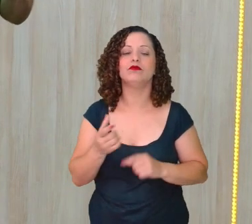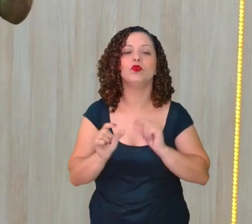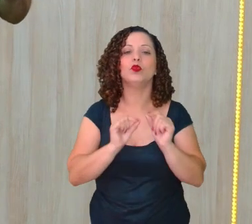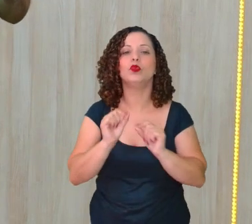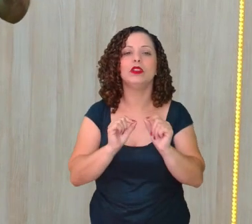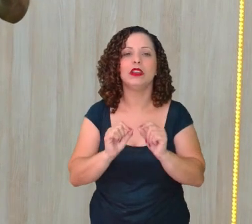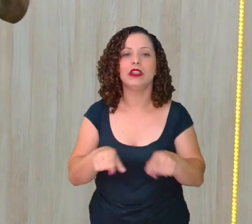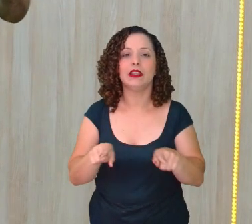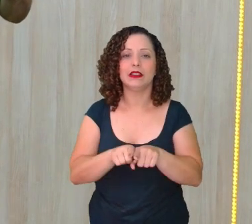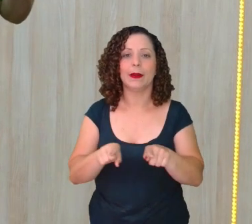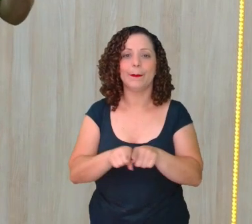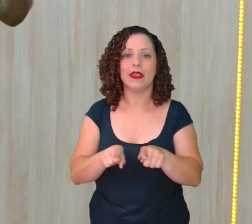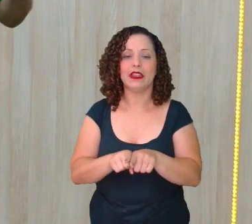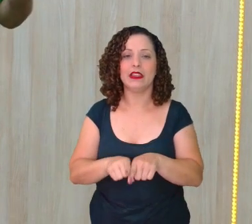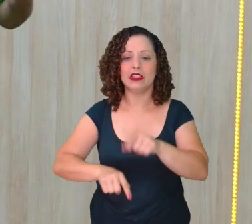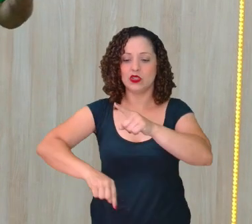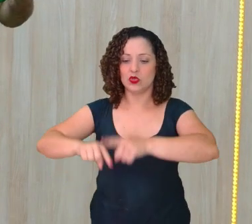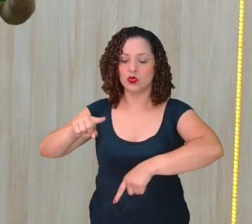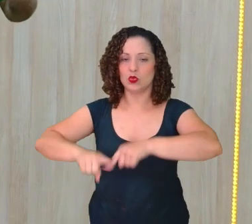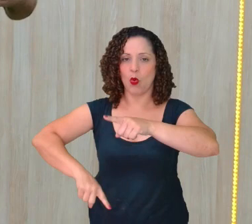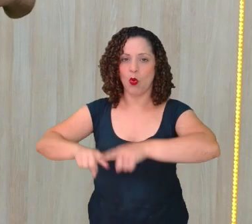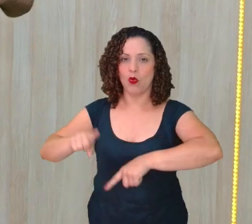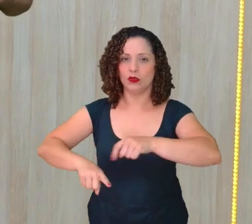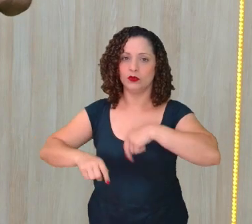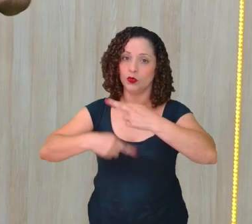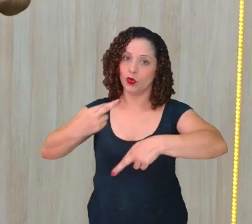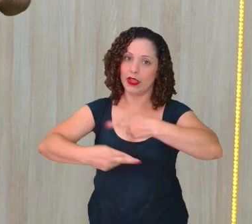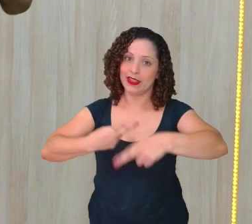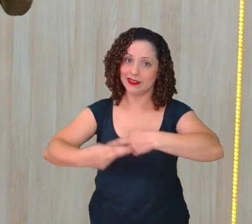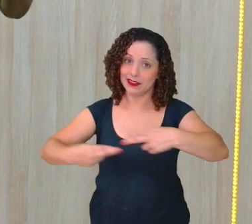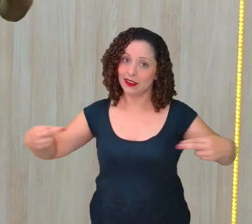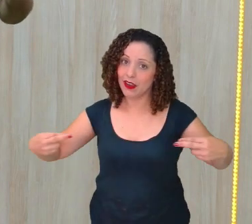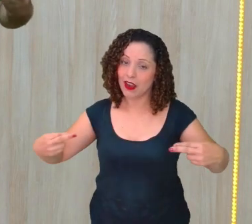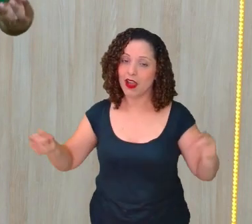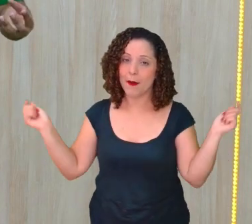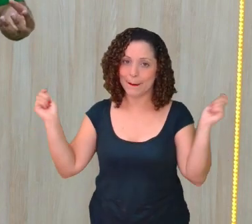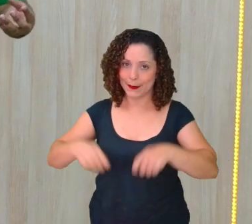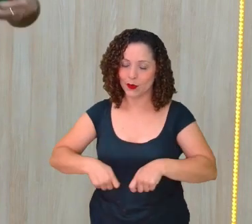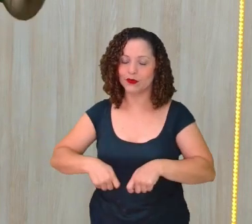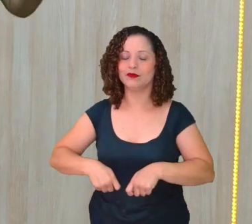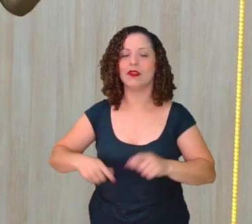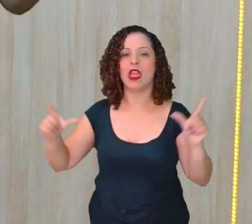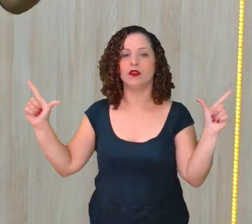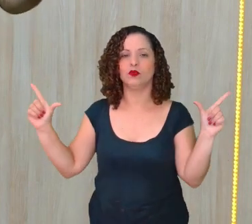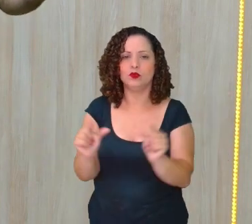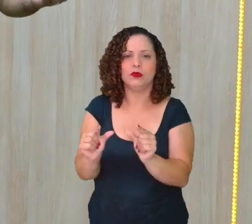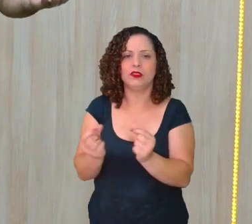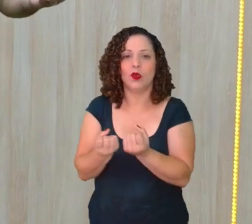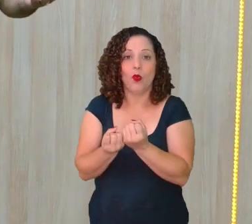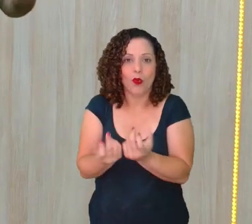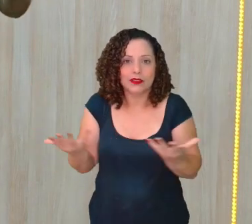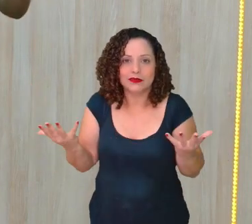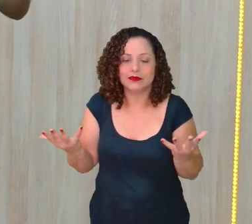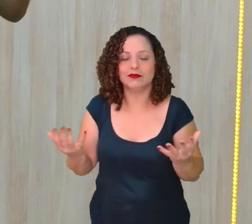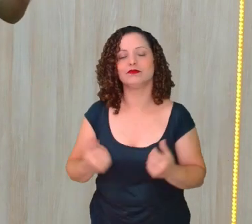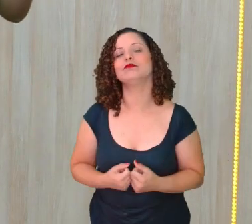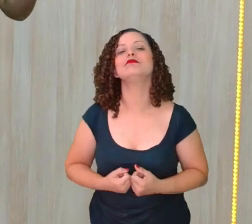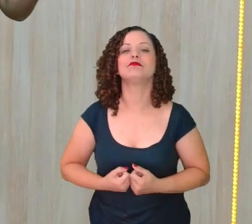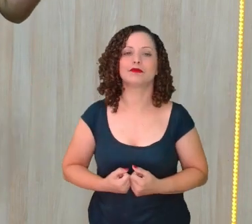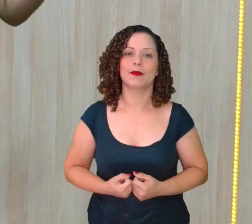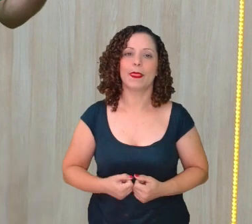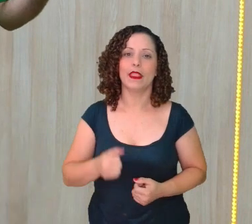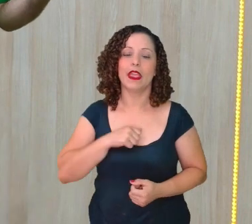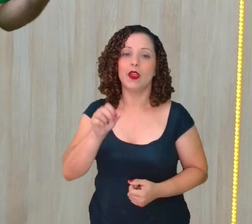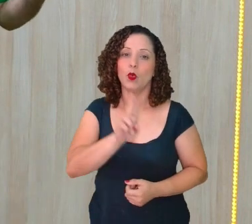aquela questão do que? Da gente reaproveitar, reutilizar, reduzir, reaproveitar. Toda aquela questão